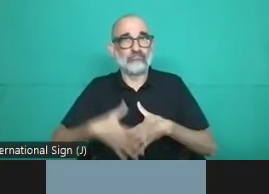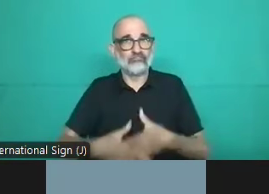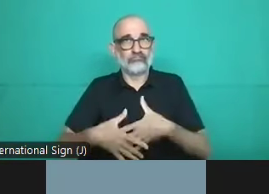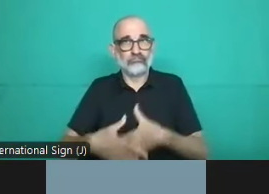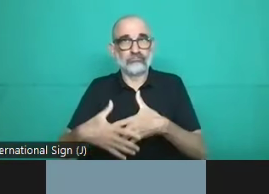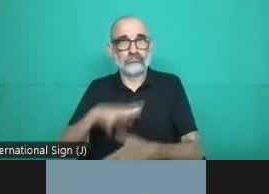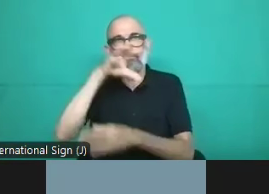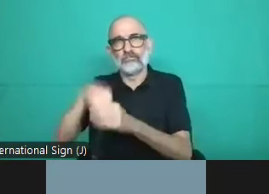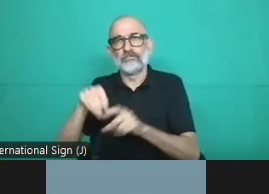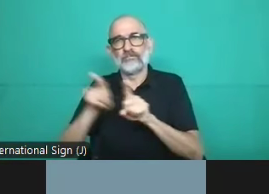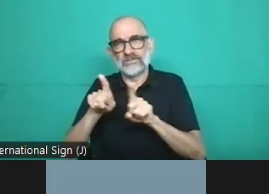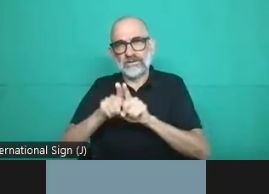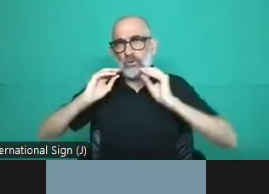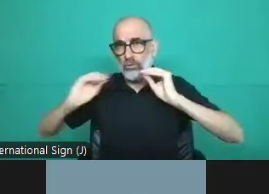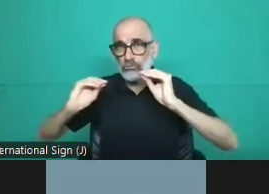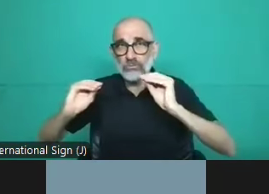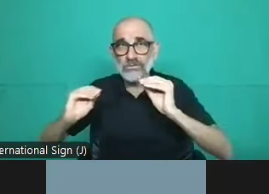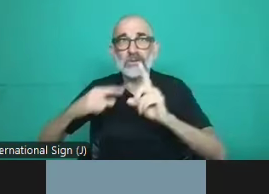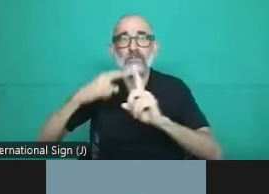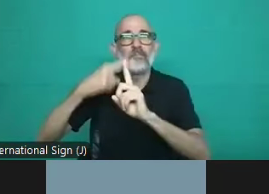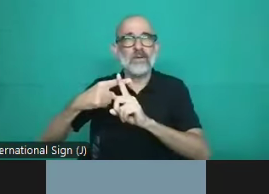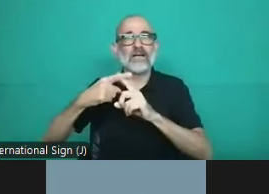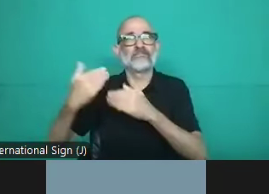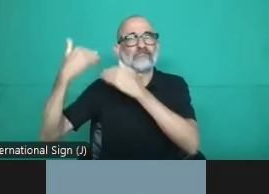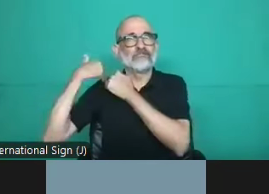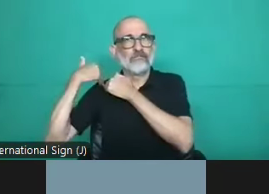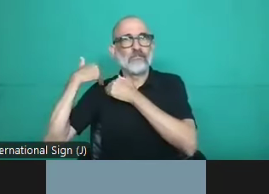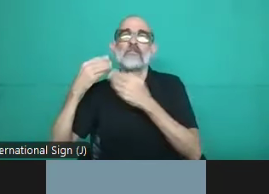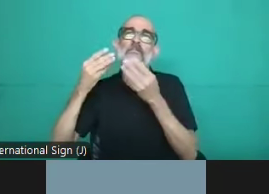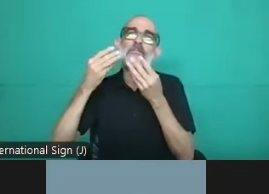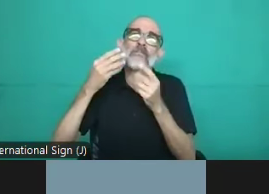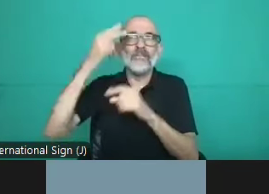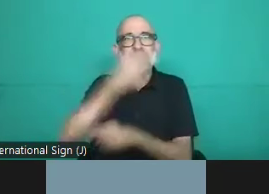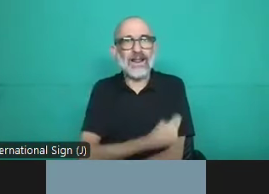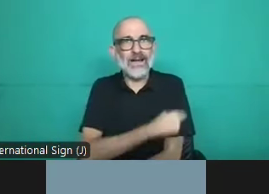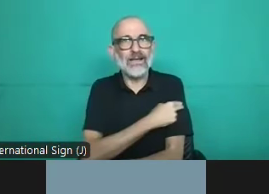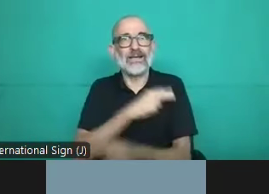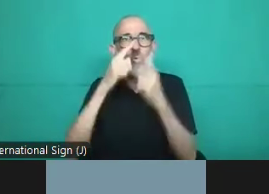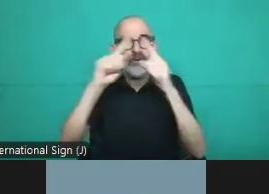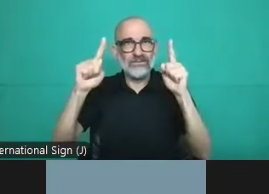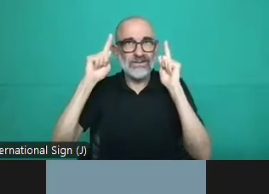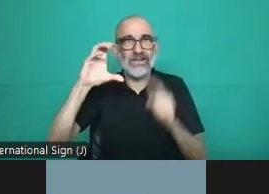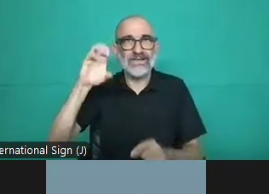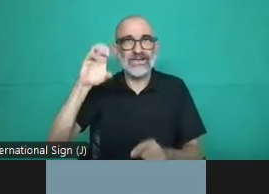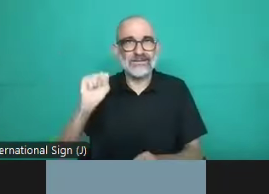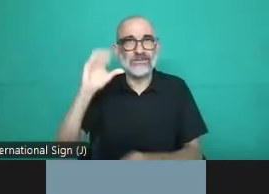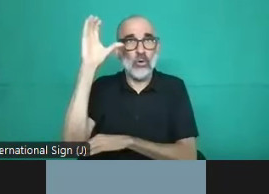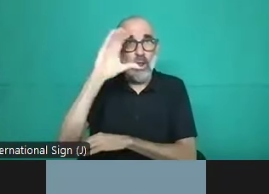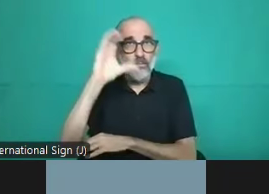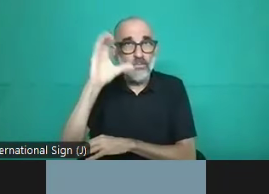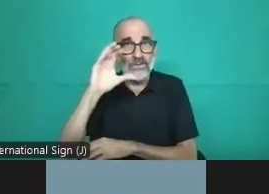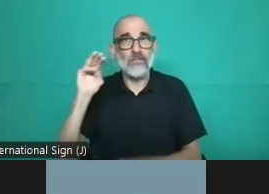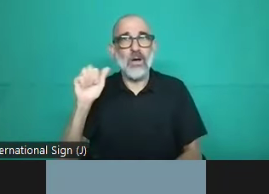apresentação. Blanca, muito feliz com essa apresentação. Por favor, me avisa se pode me ouvir. Sim, podemos